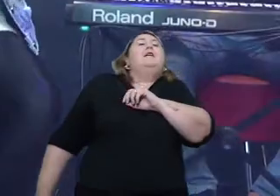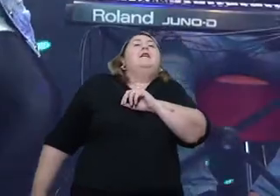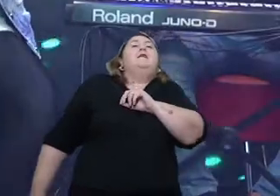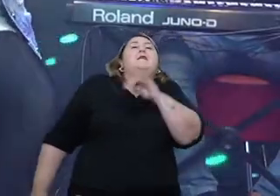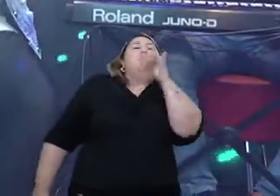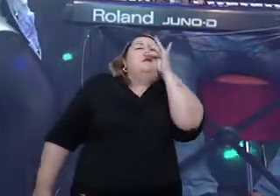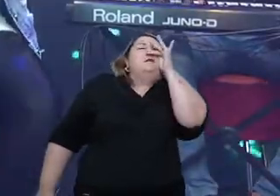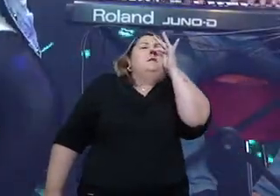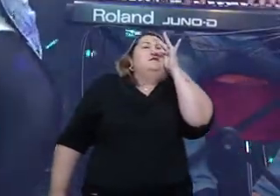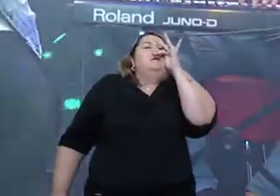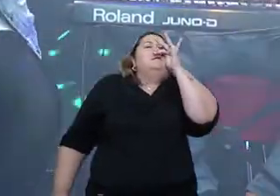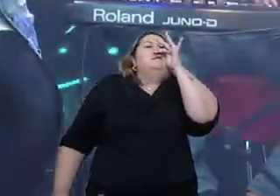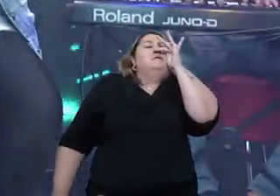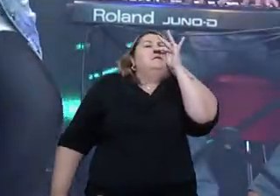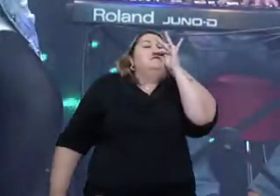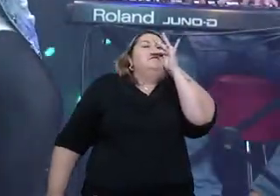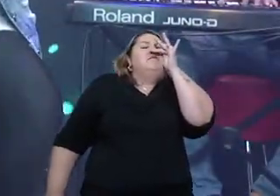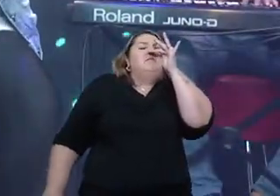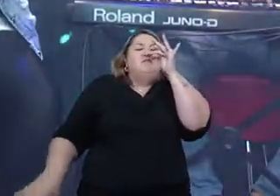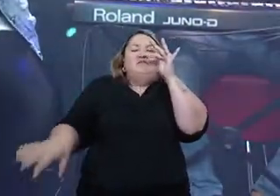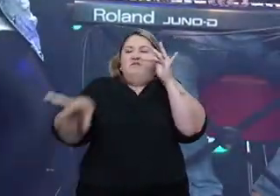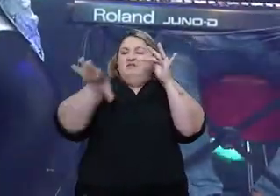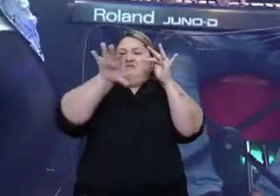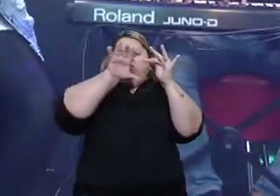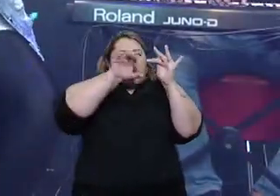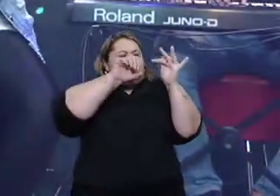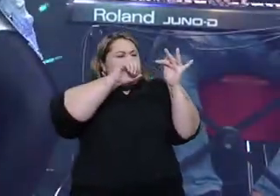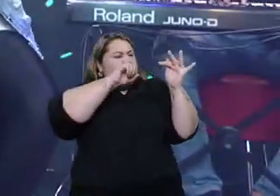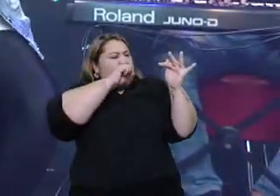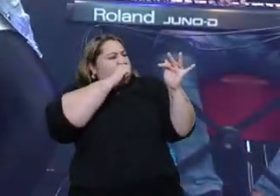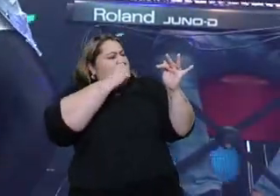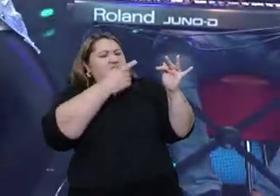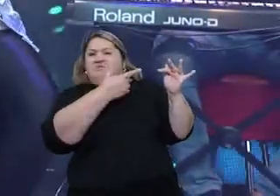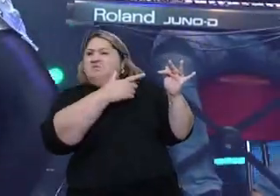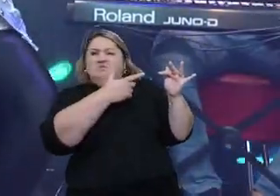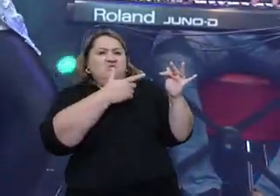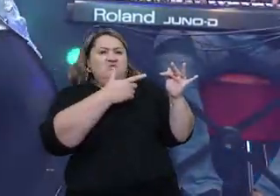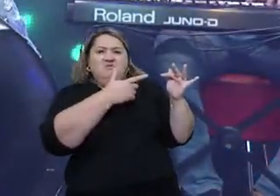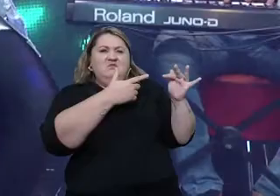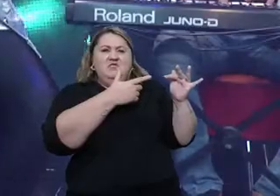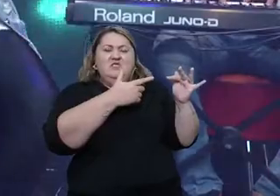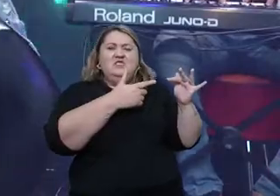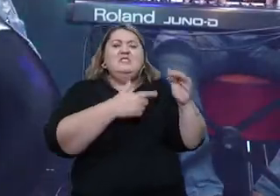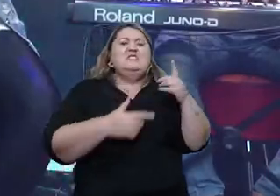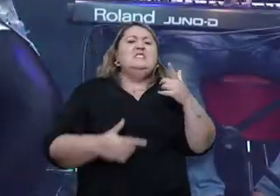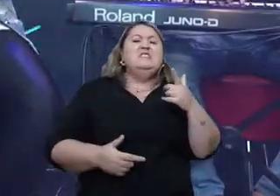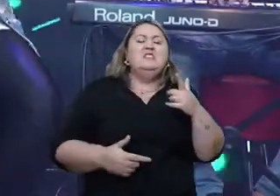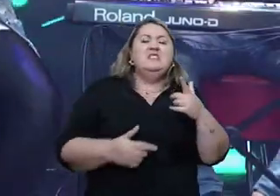amar, é uma flor que não tem perfume. Se